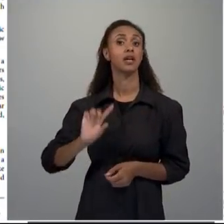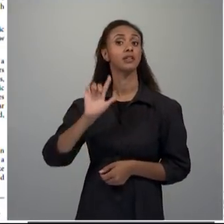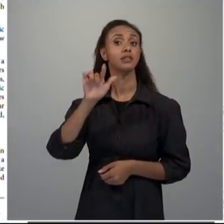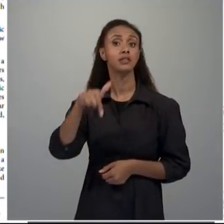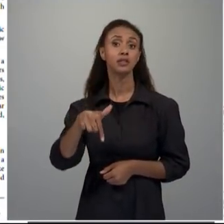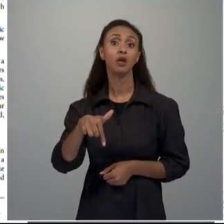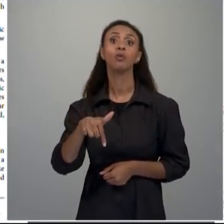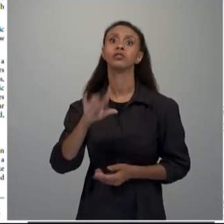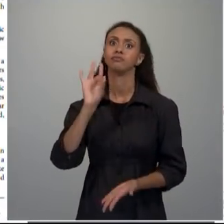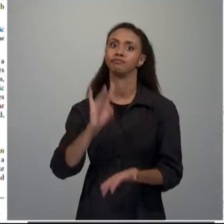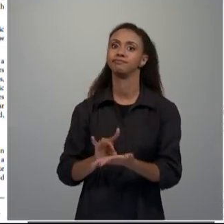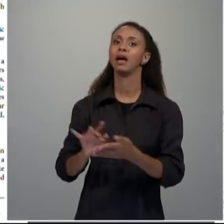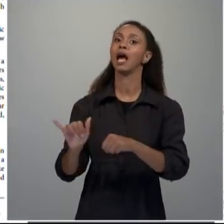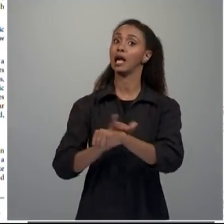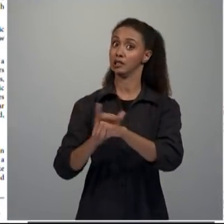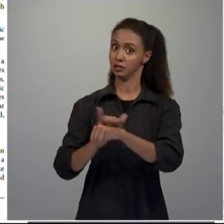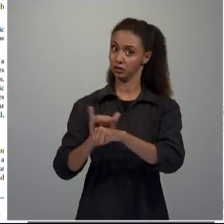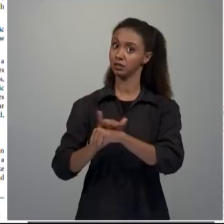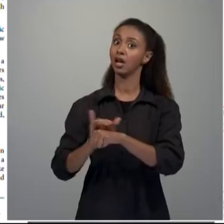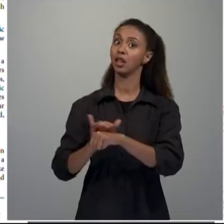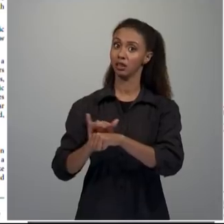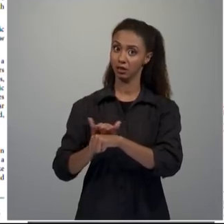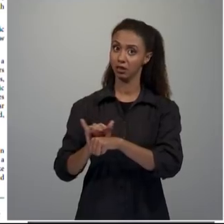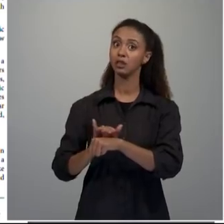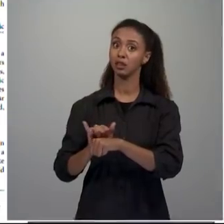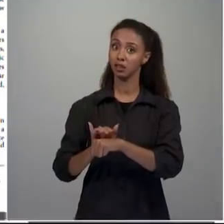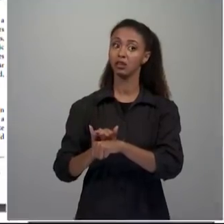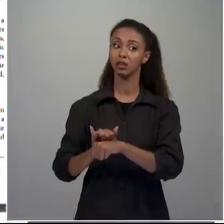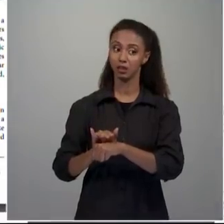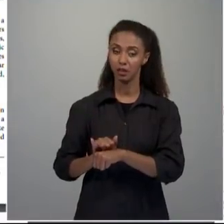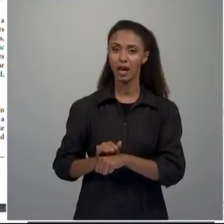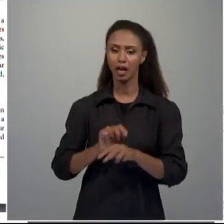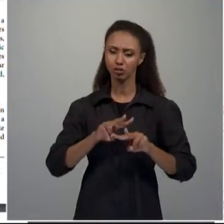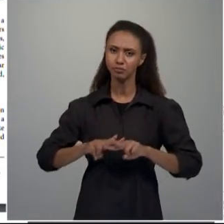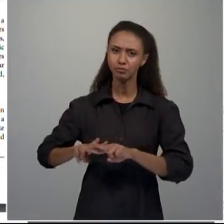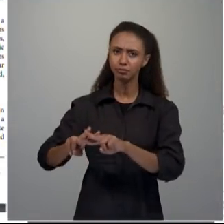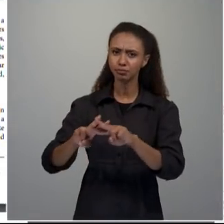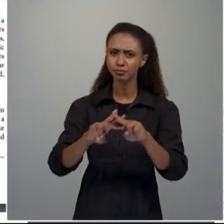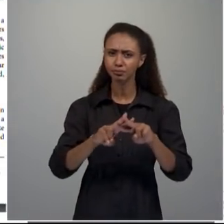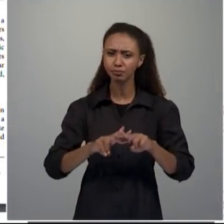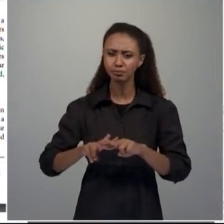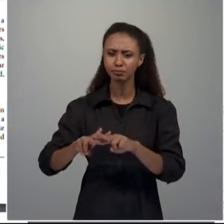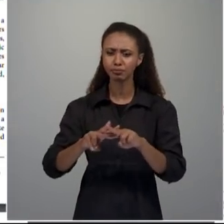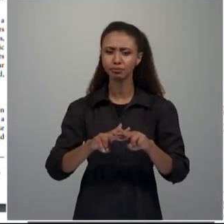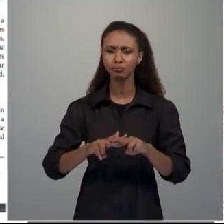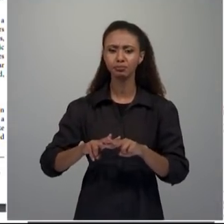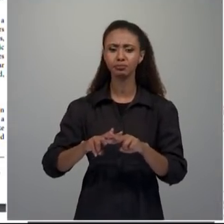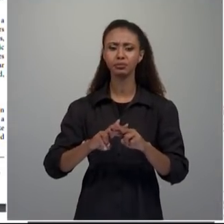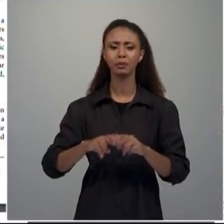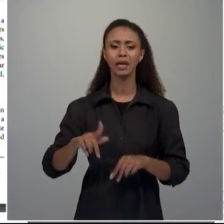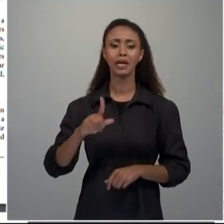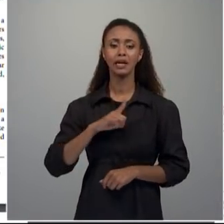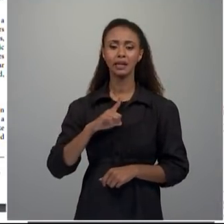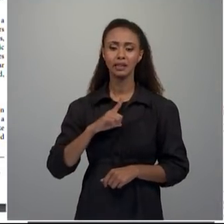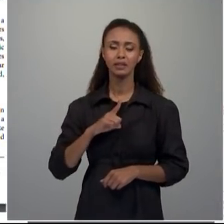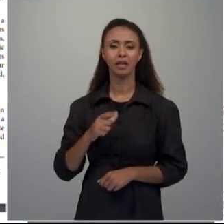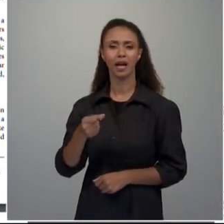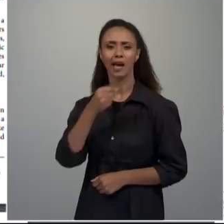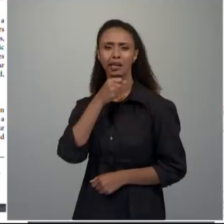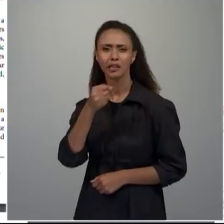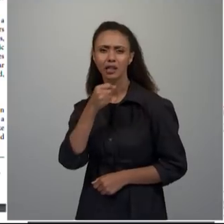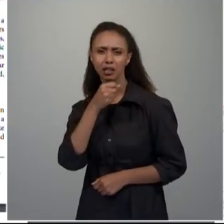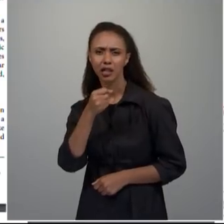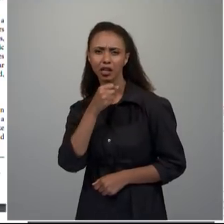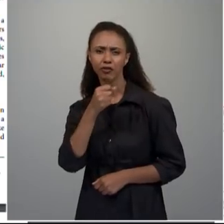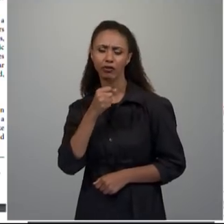das estratégias continua falando do método legal ó leite viu as entrevistas